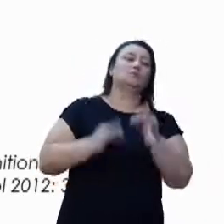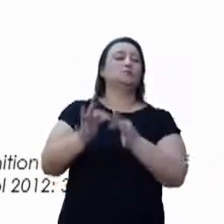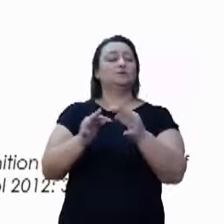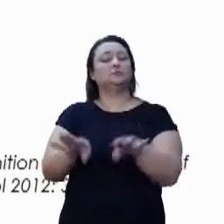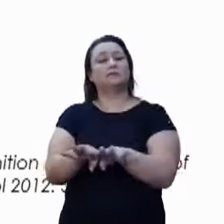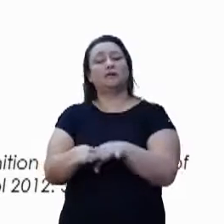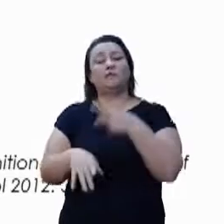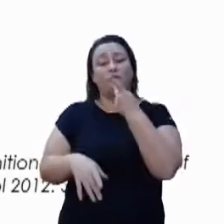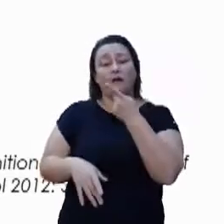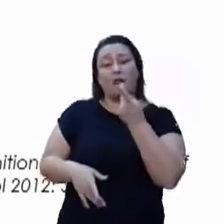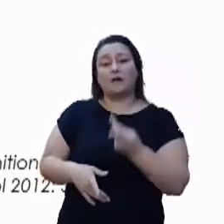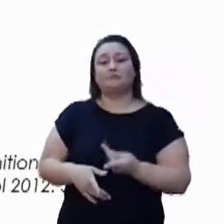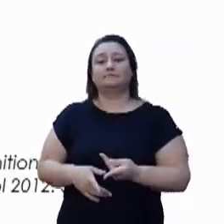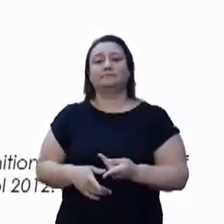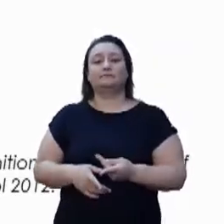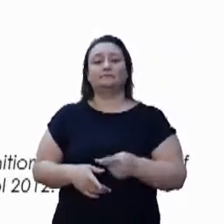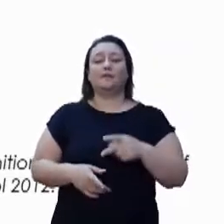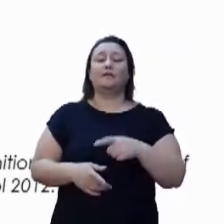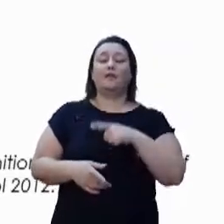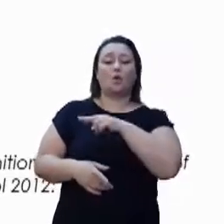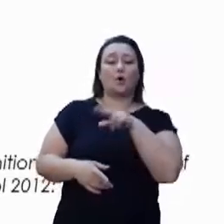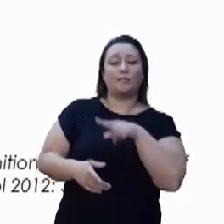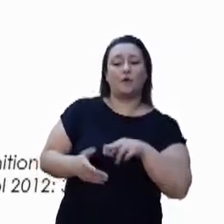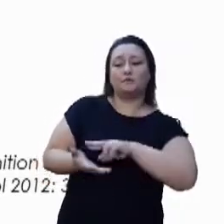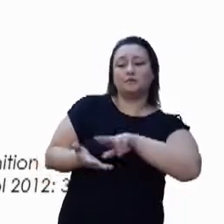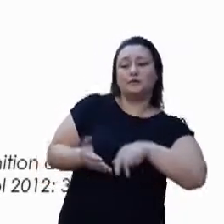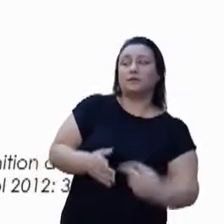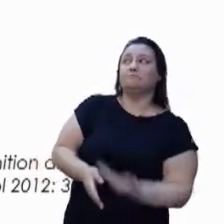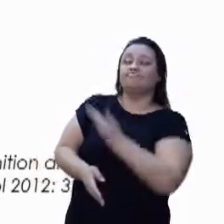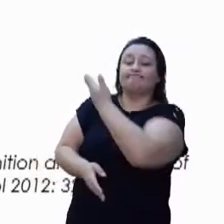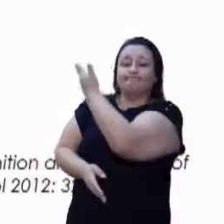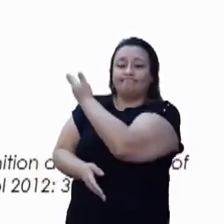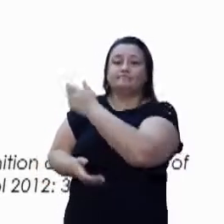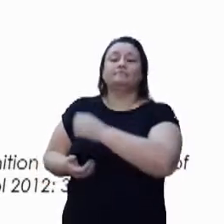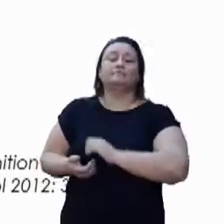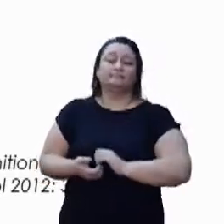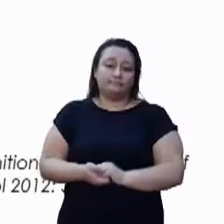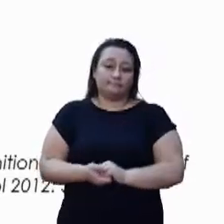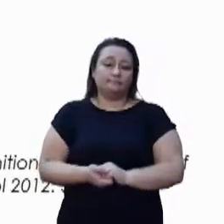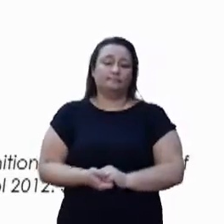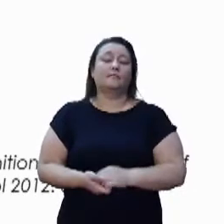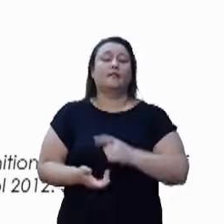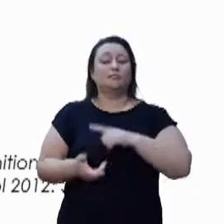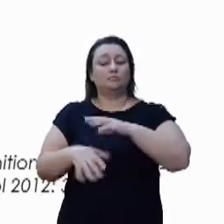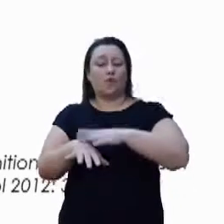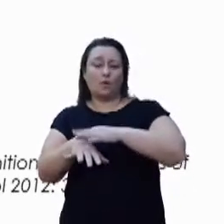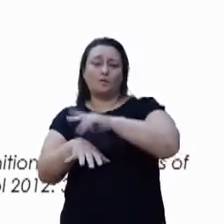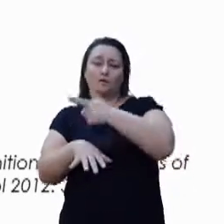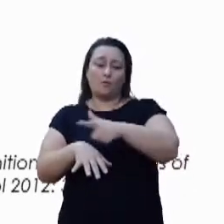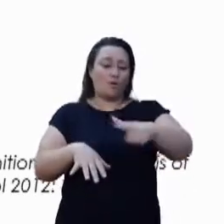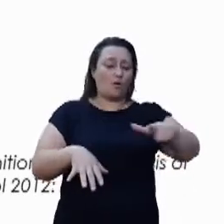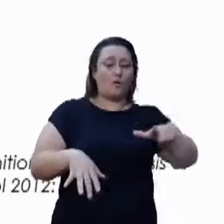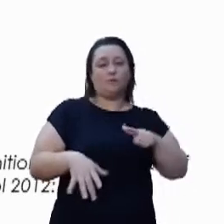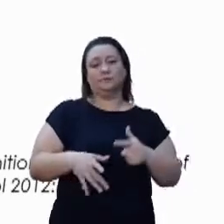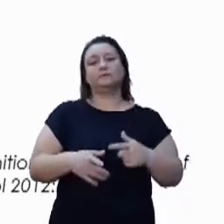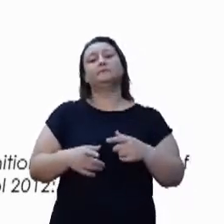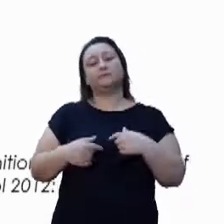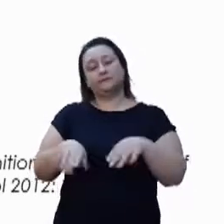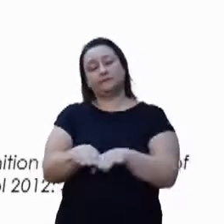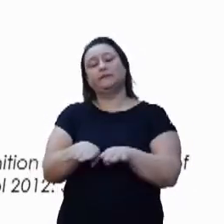apenas citar: síndrome de Shannon-Dorfman, xantomatose cerebrotendínea, doença de Refson, e outras síndromes também que cursam